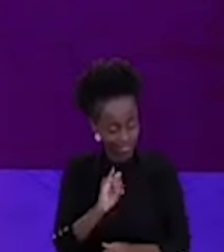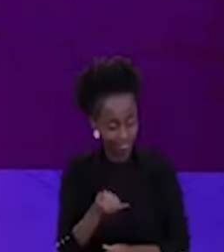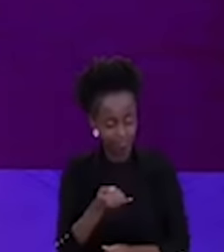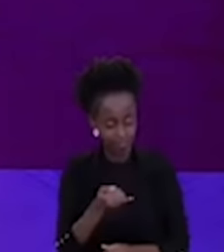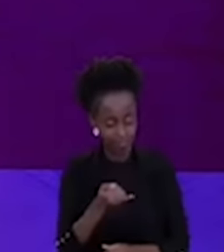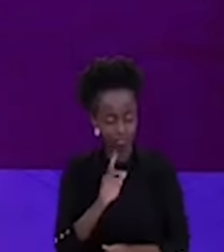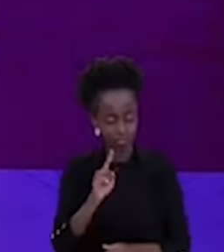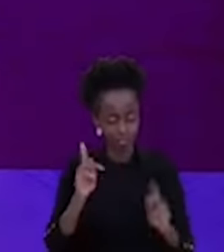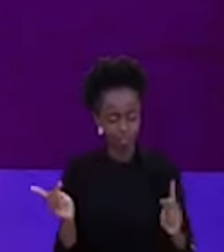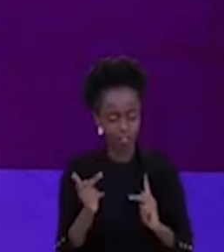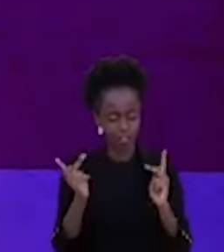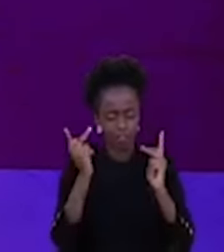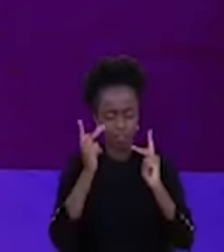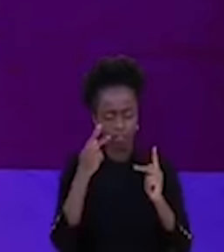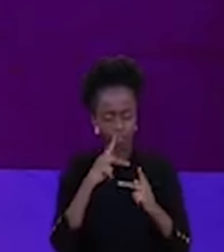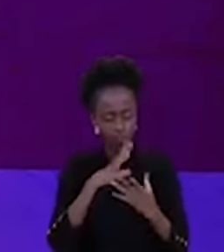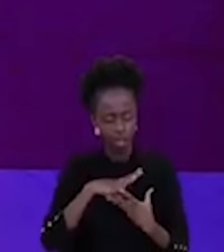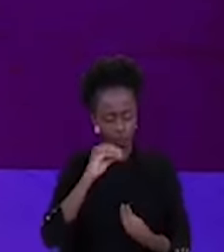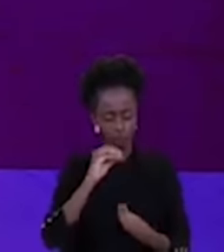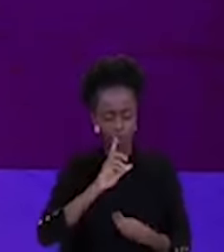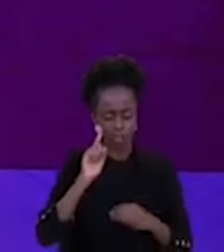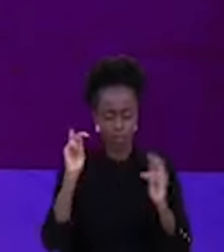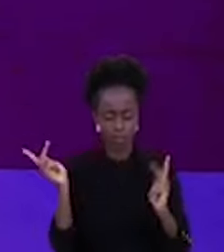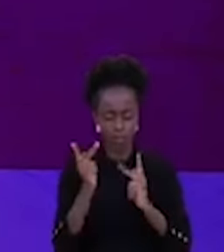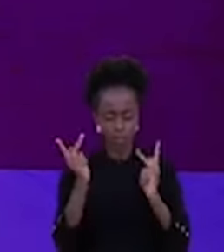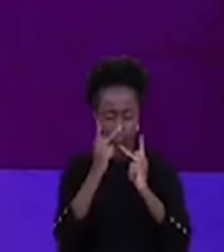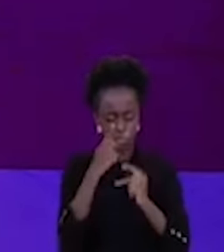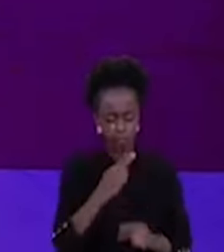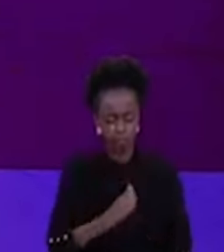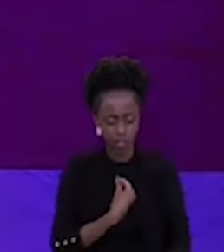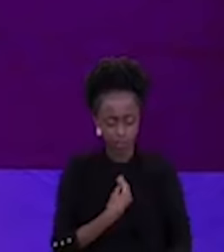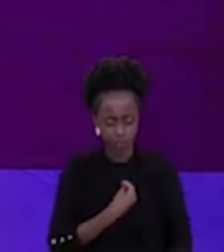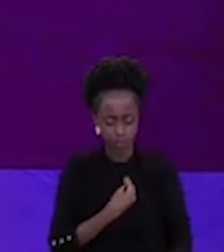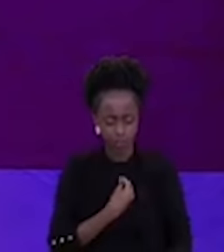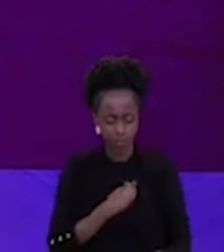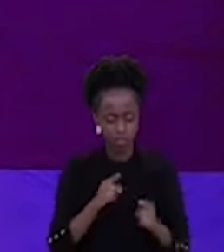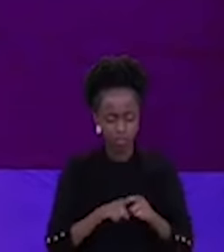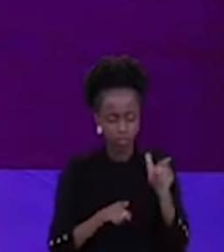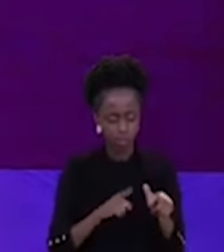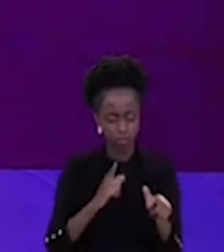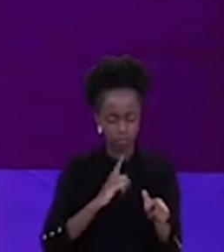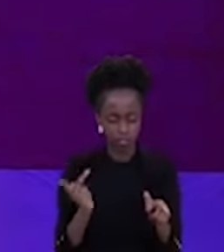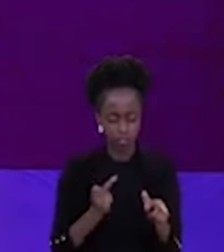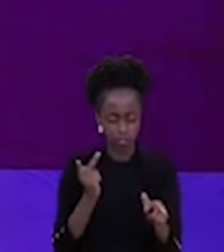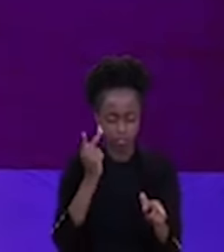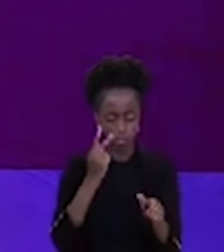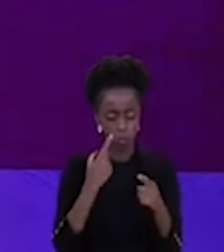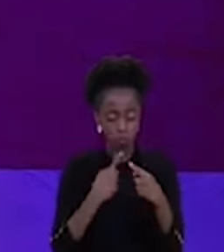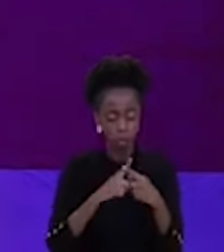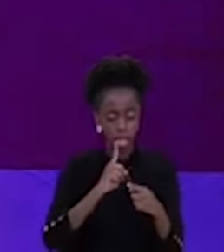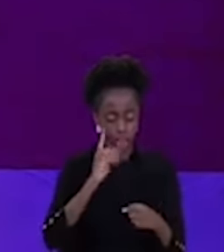Ele valoriza a sua alma, ele valoriza sim você, porque Ele sabe que a